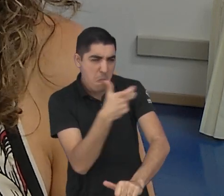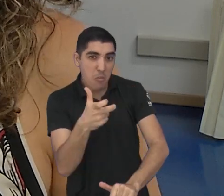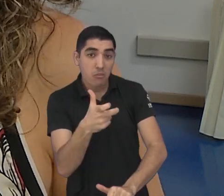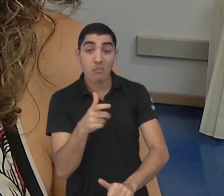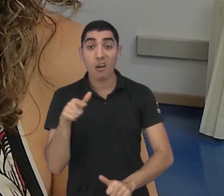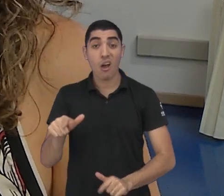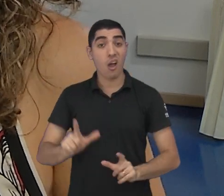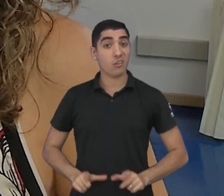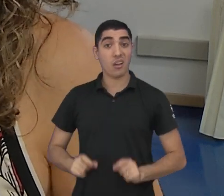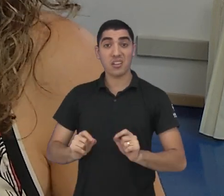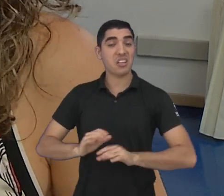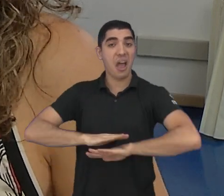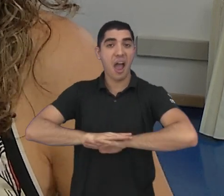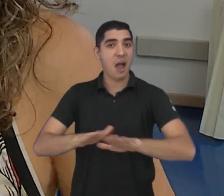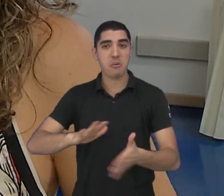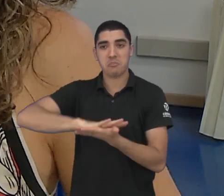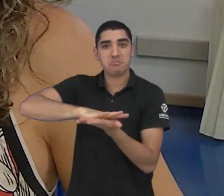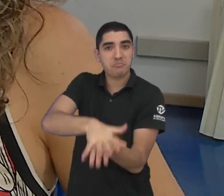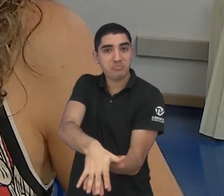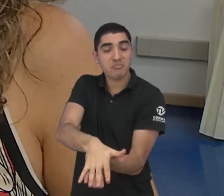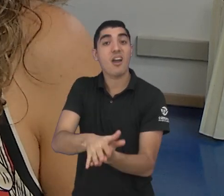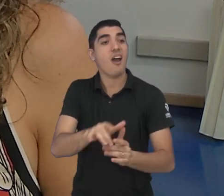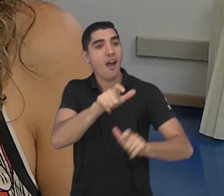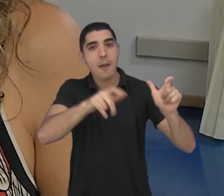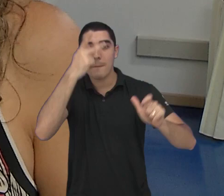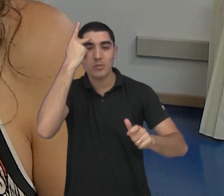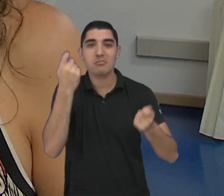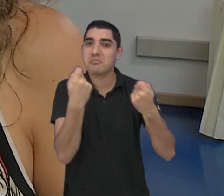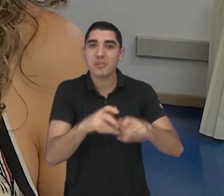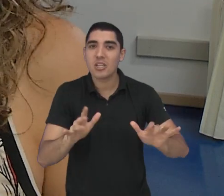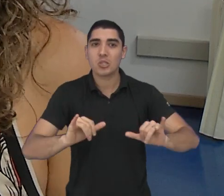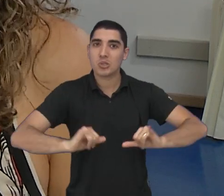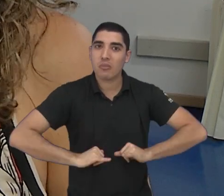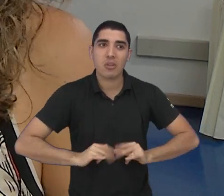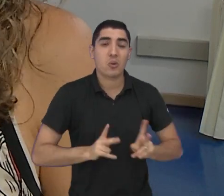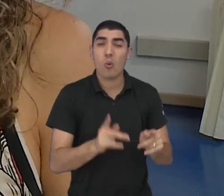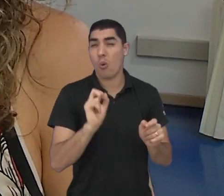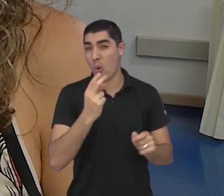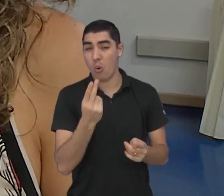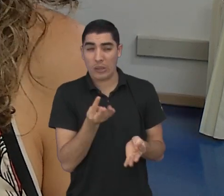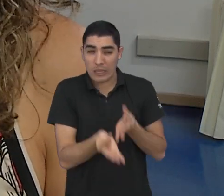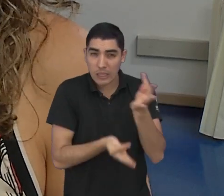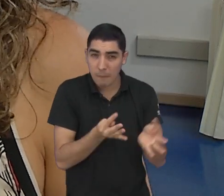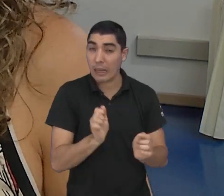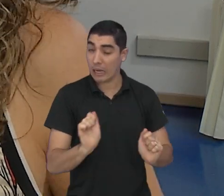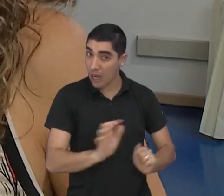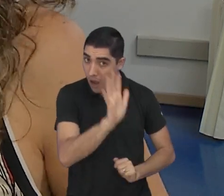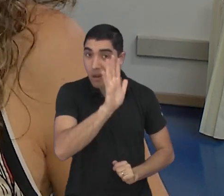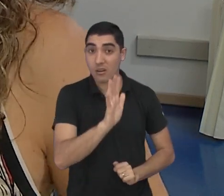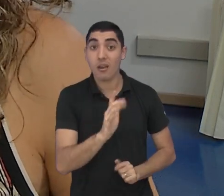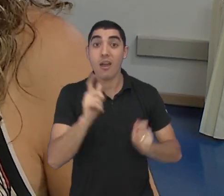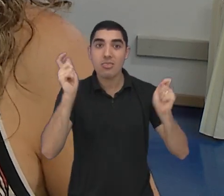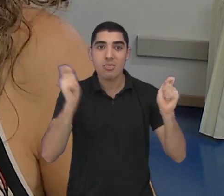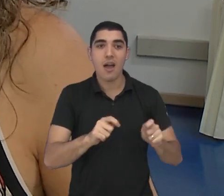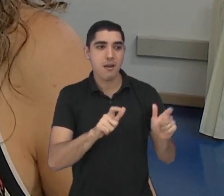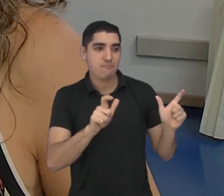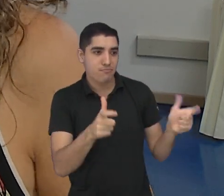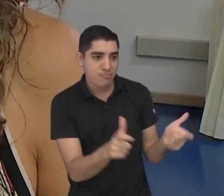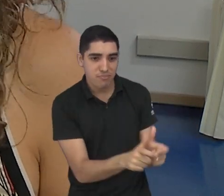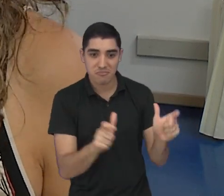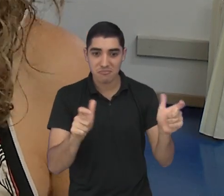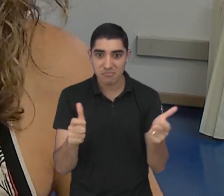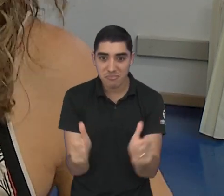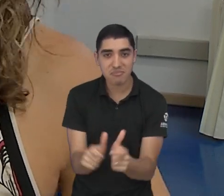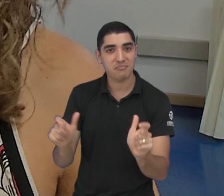você vai estar erradicando um monte de sofrimento pela doença, de custo de tratamento. Então, é muita coisa que você está